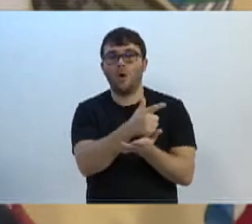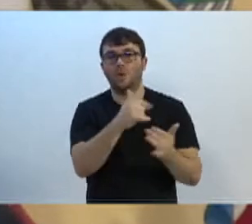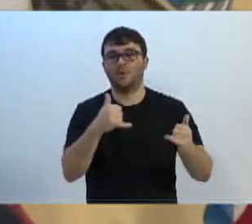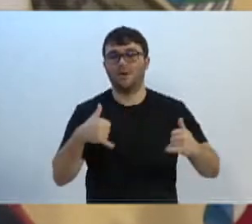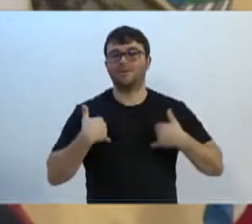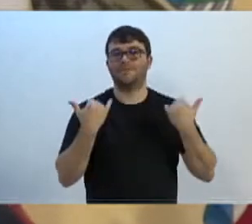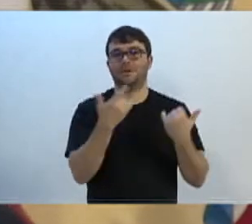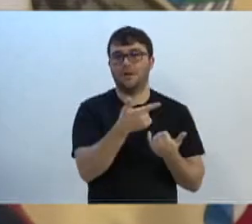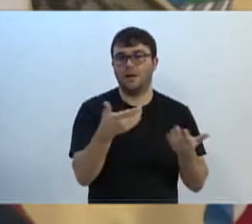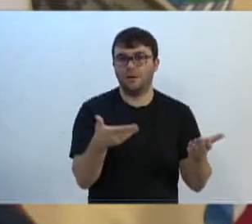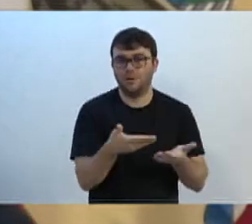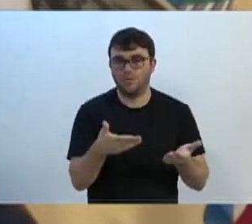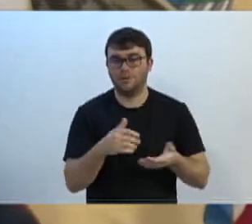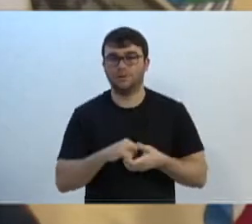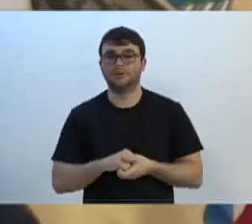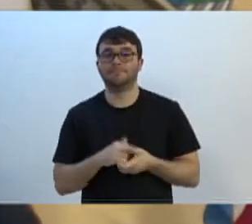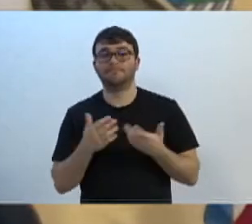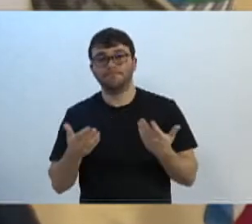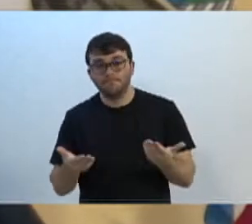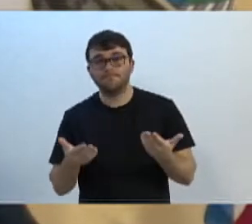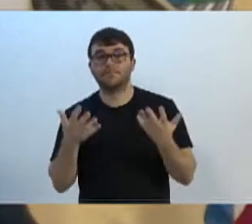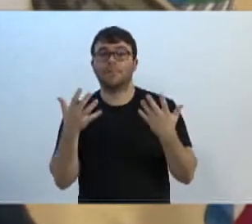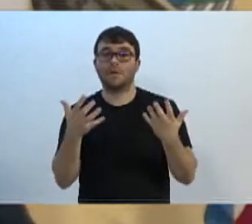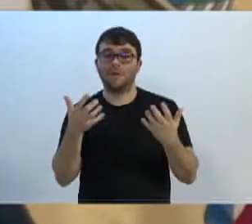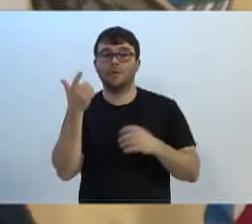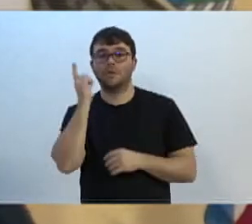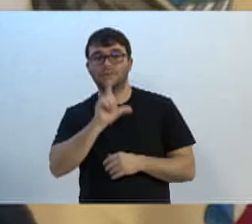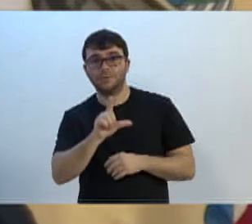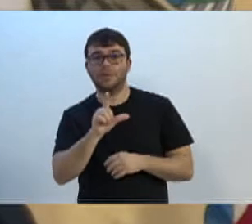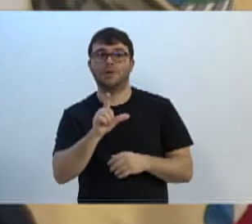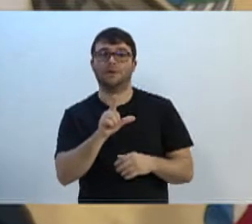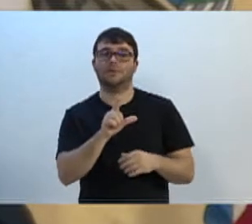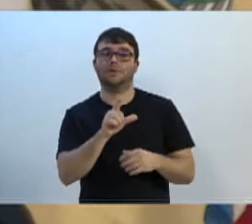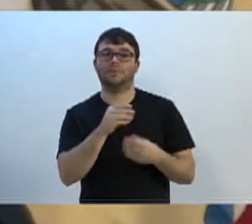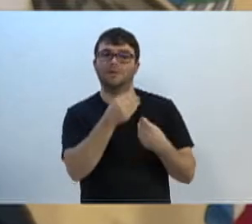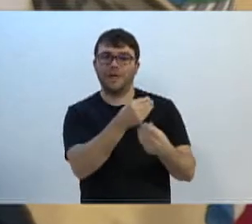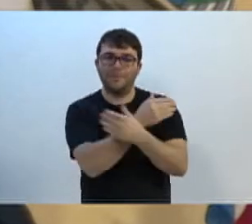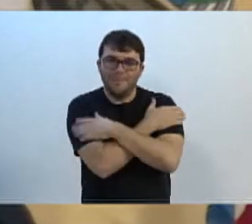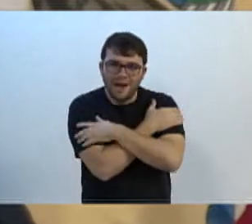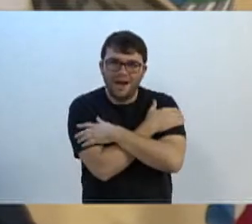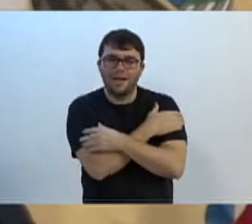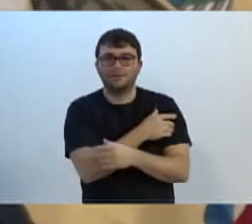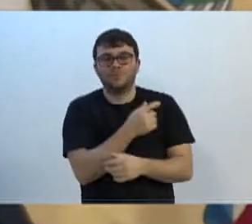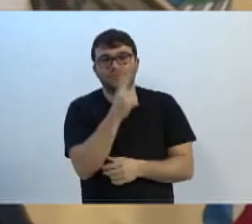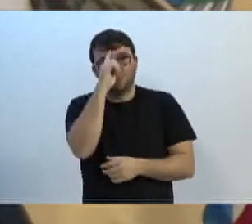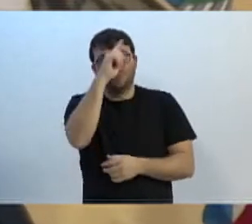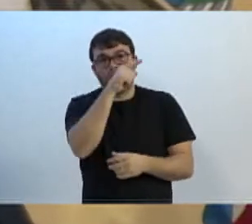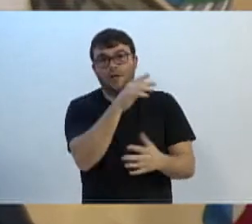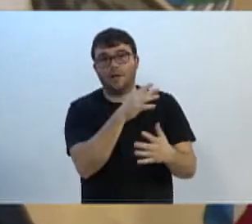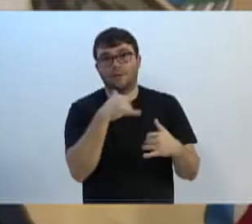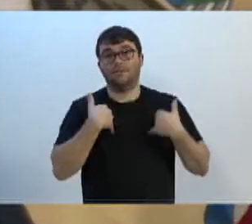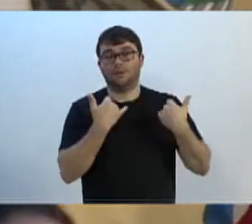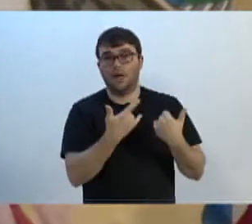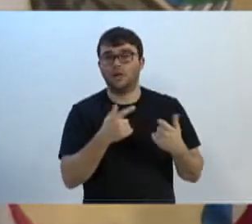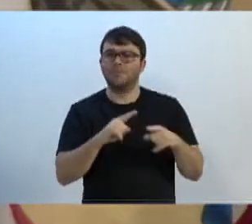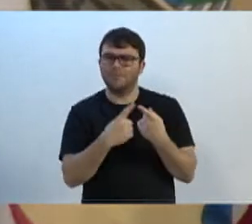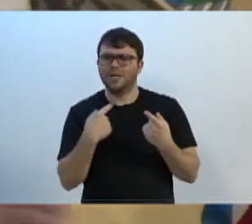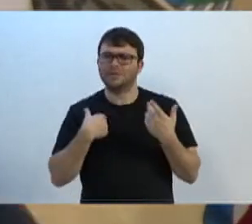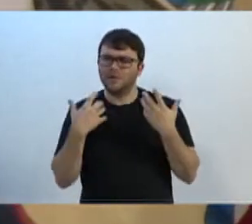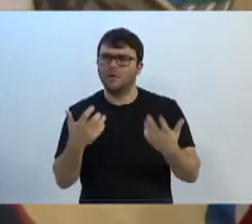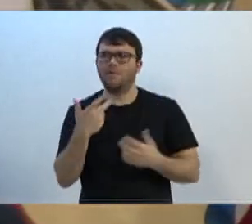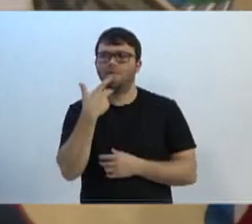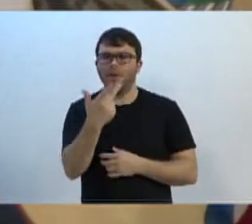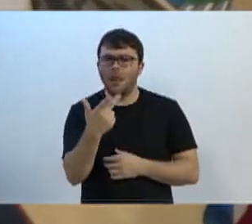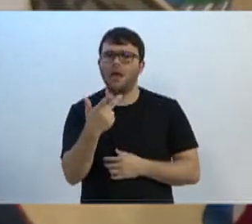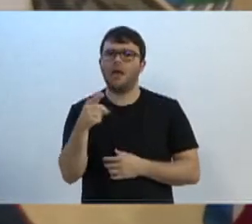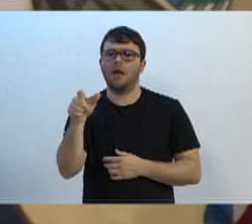aniversário enfim quero ver se consigo pelo menos abraçá-la né no seu aniversário mas enfim fiz questão e falei isso